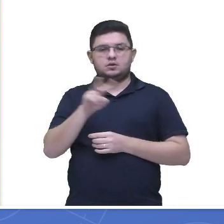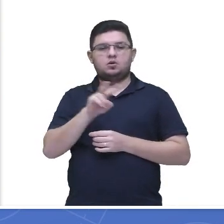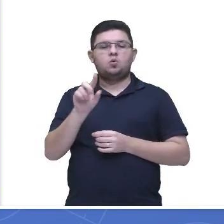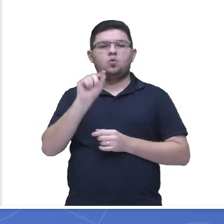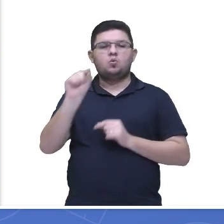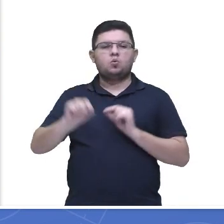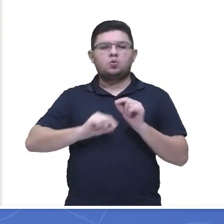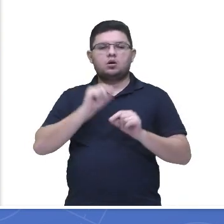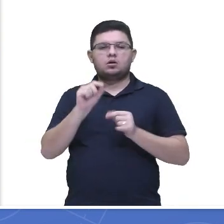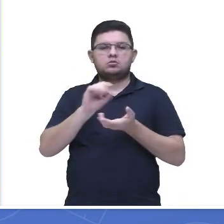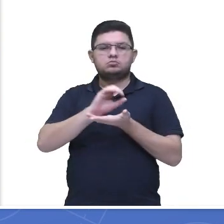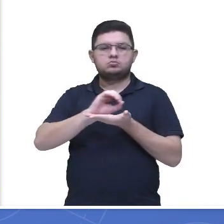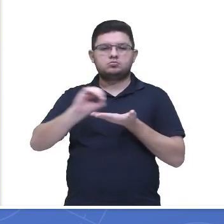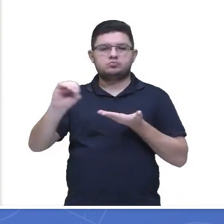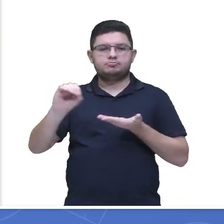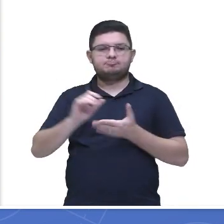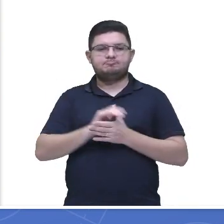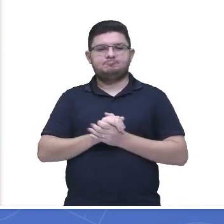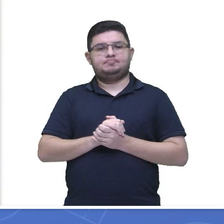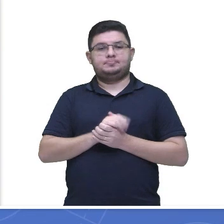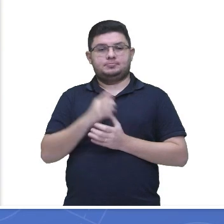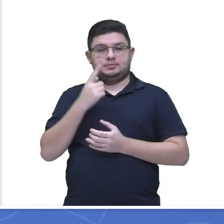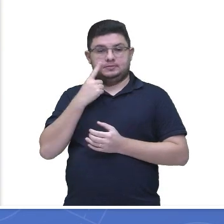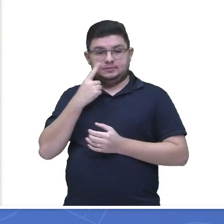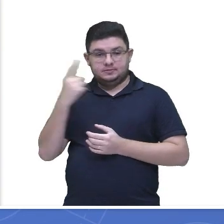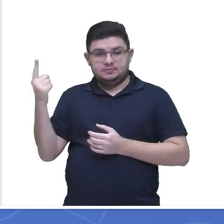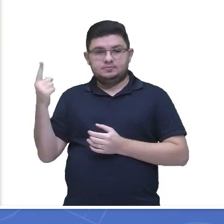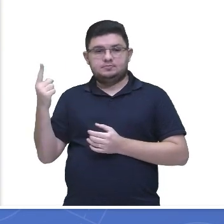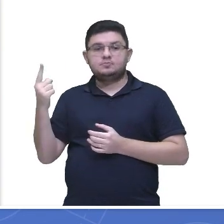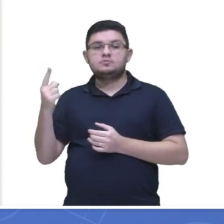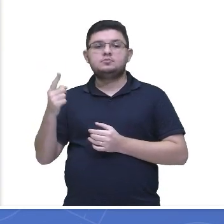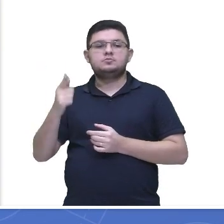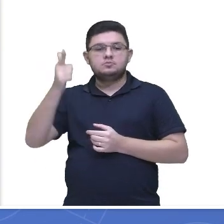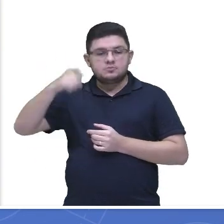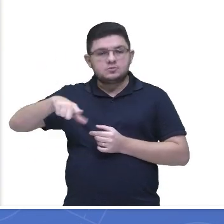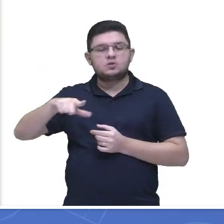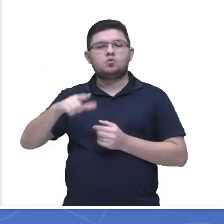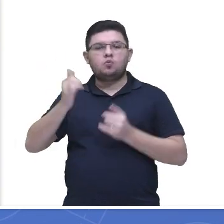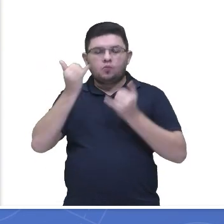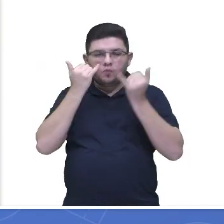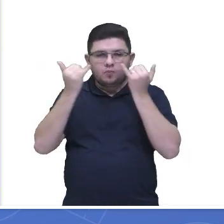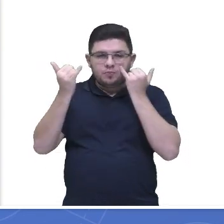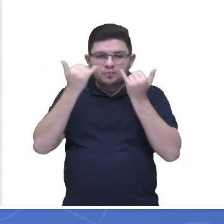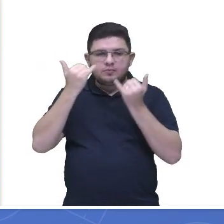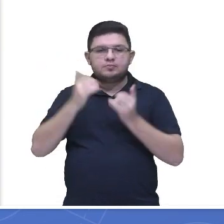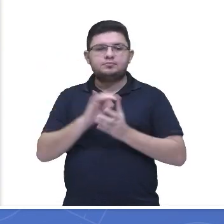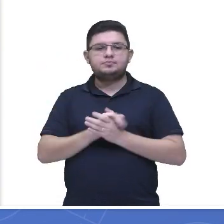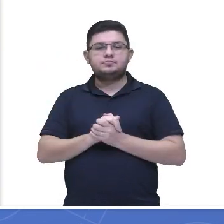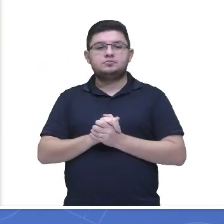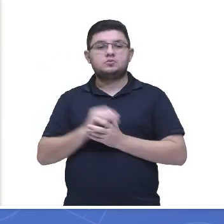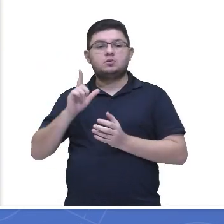Aqui, vamos reforçar essas informações, né? Então, como eu